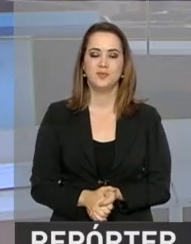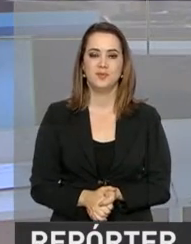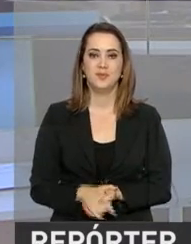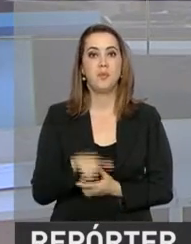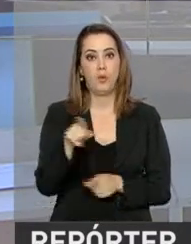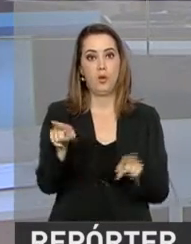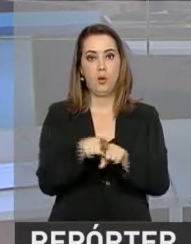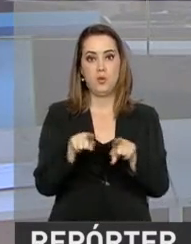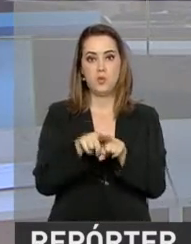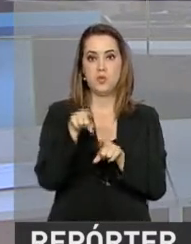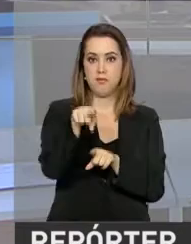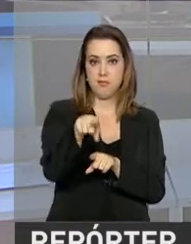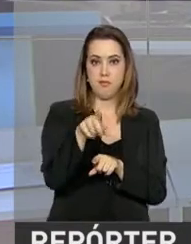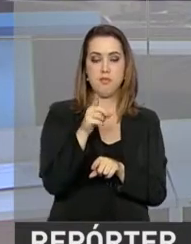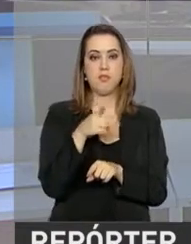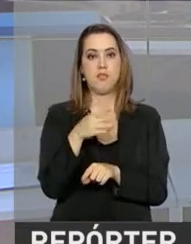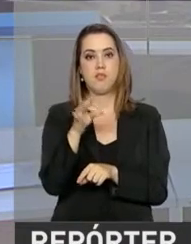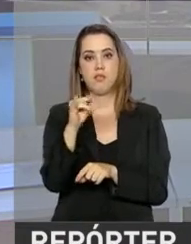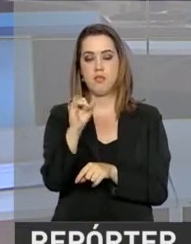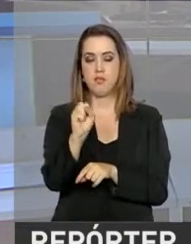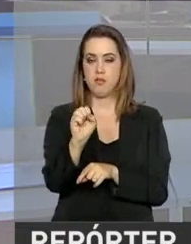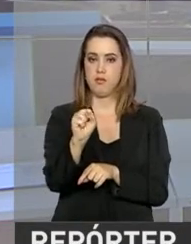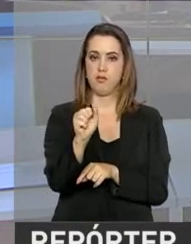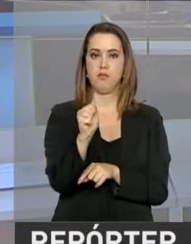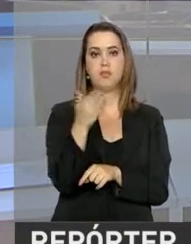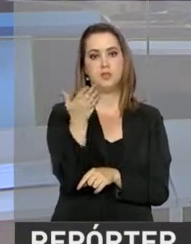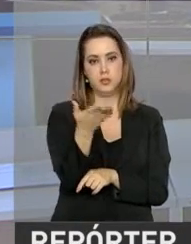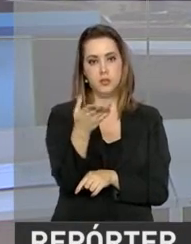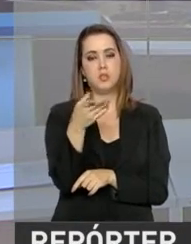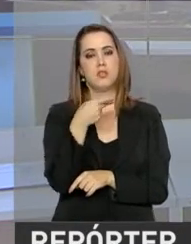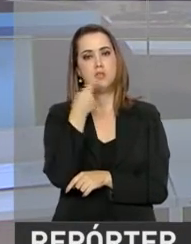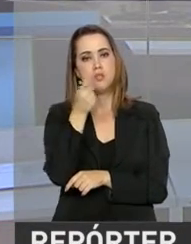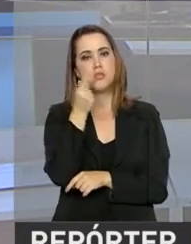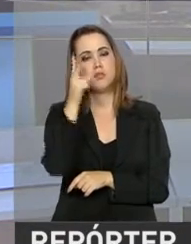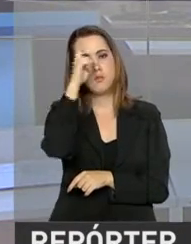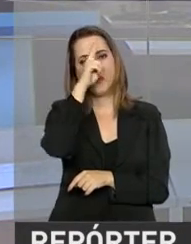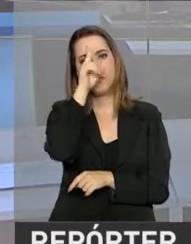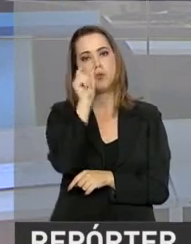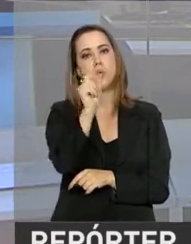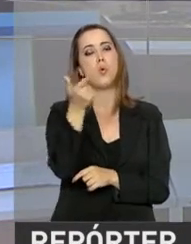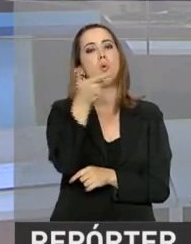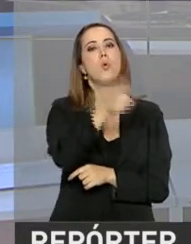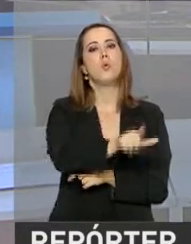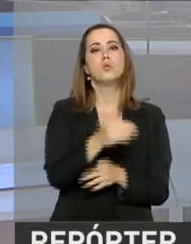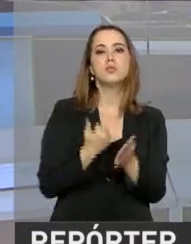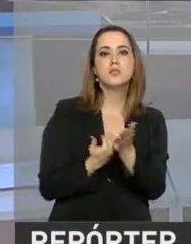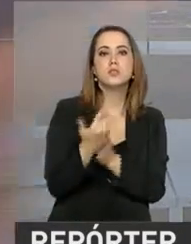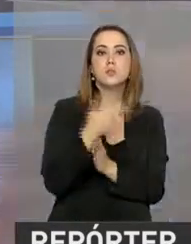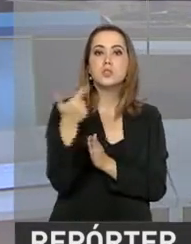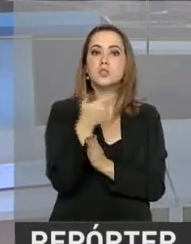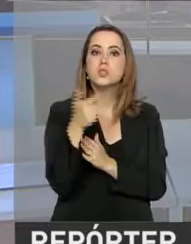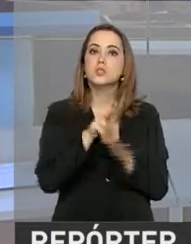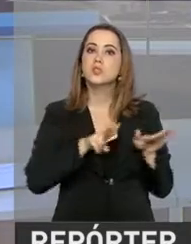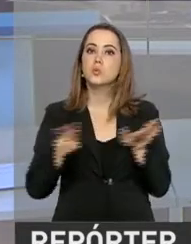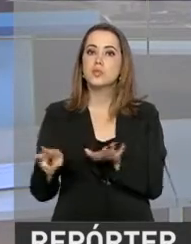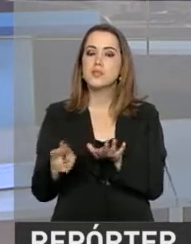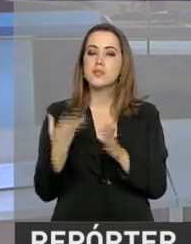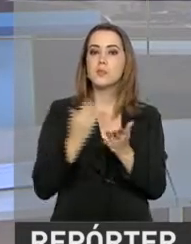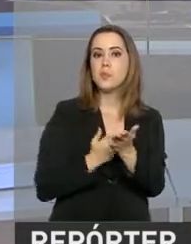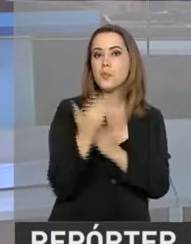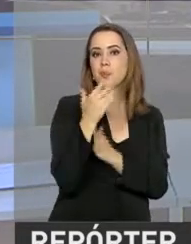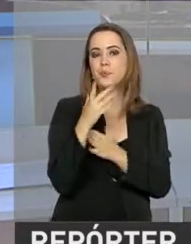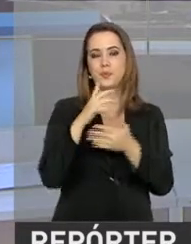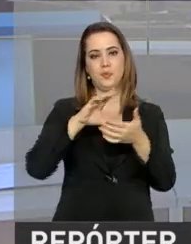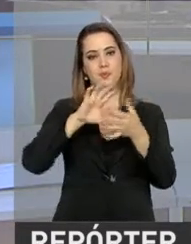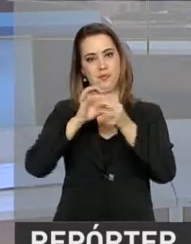como também lembrou a thaíssa dias com o encerramento das competições olímpicas outras começam daqui a duas semanas suas disputas das